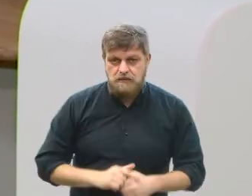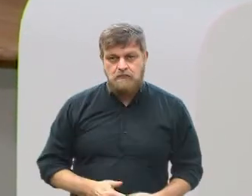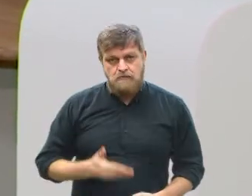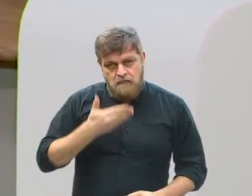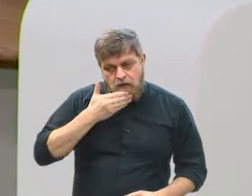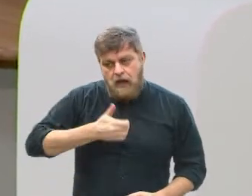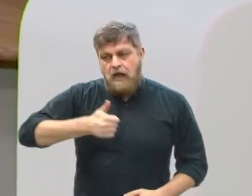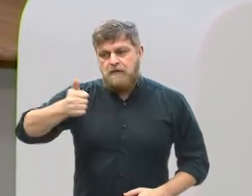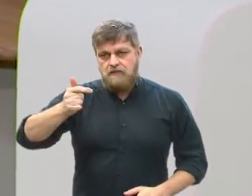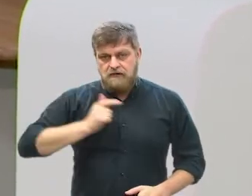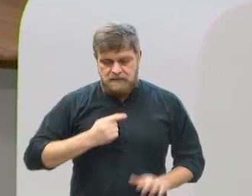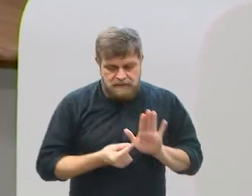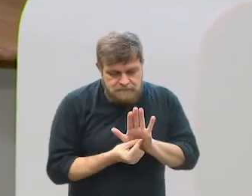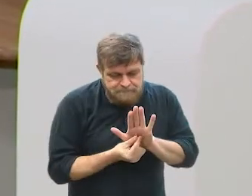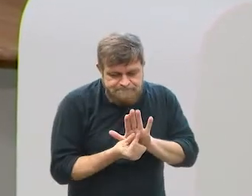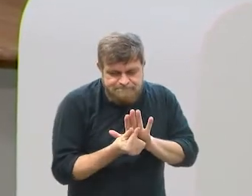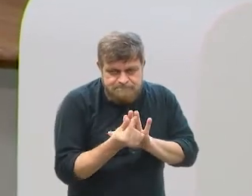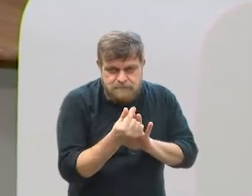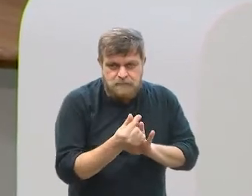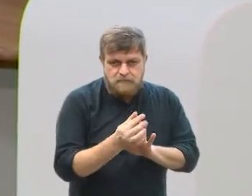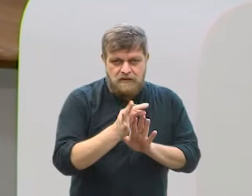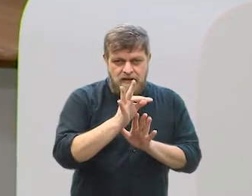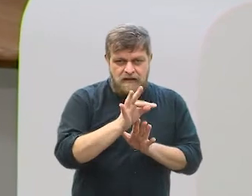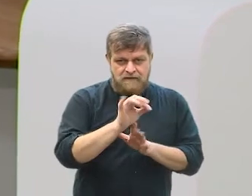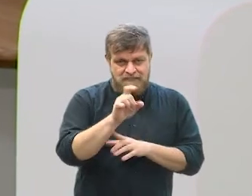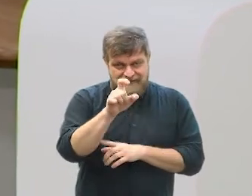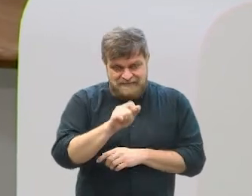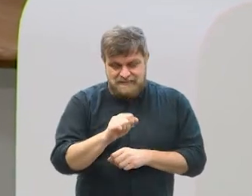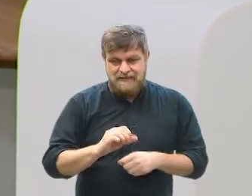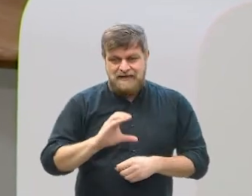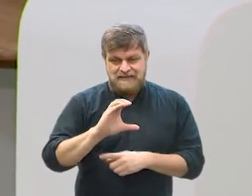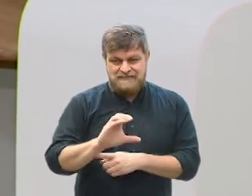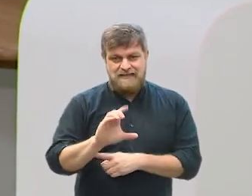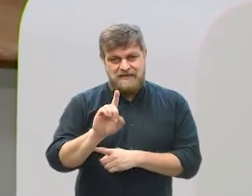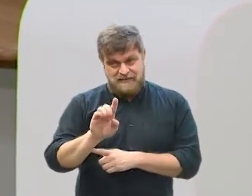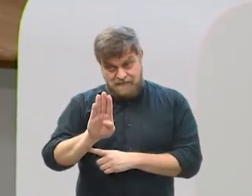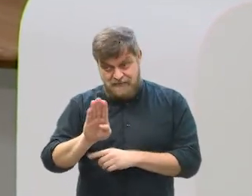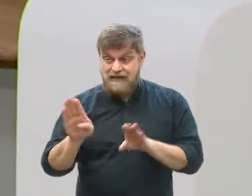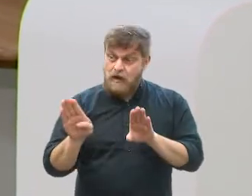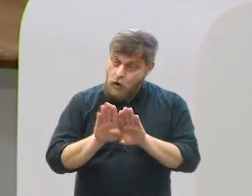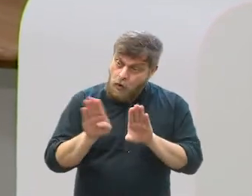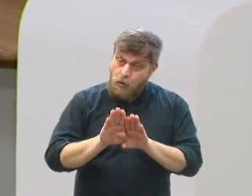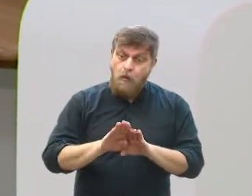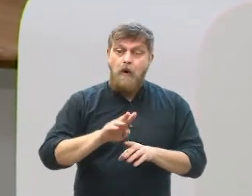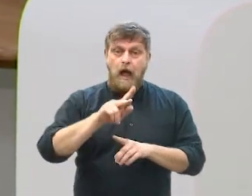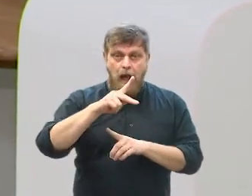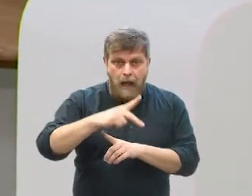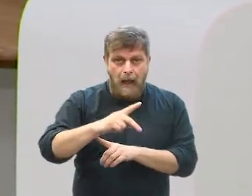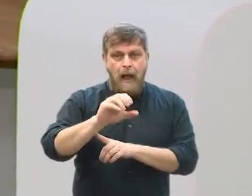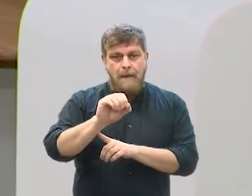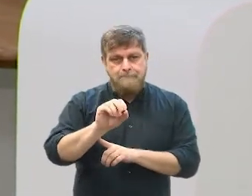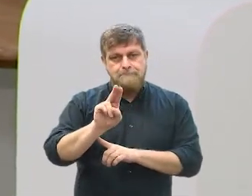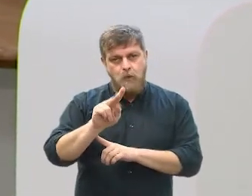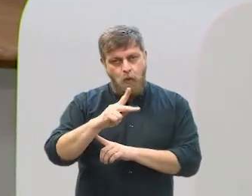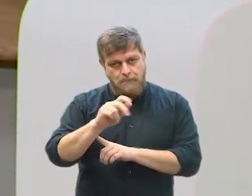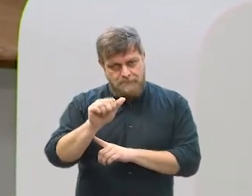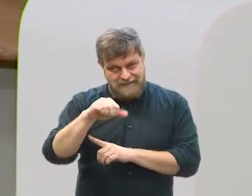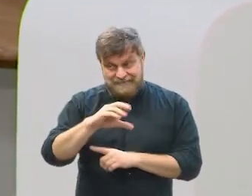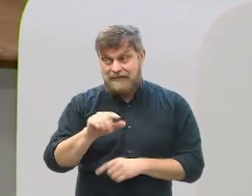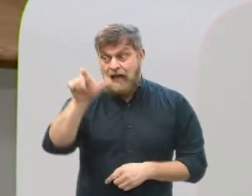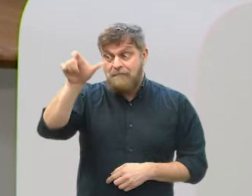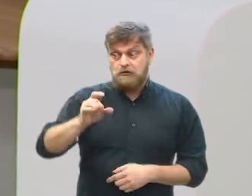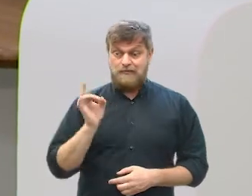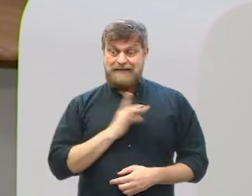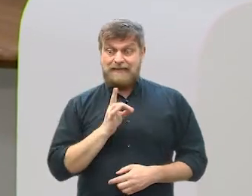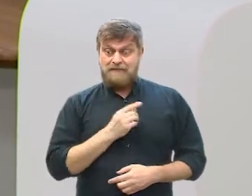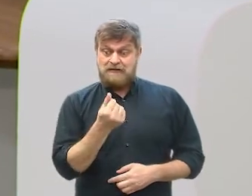fixa... Isso, renda fixa, CDB, a própria poupança para alguns casos. Aquela pessoa que tem medo de colocar